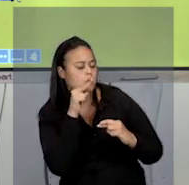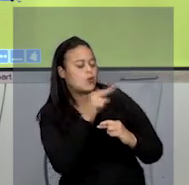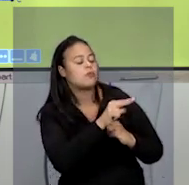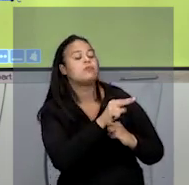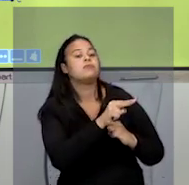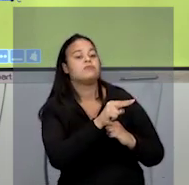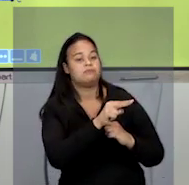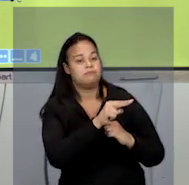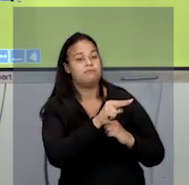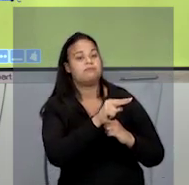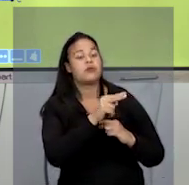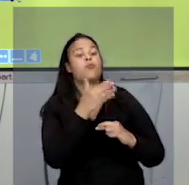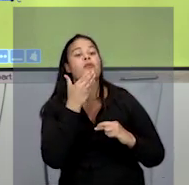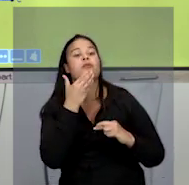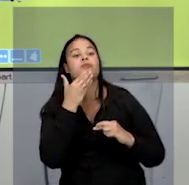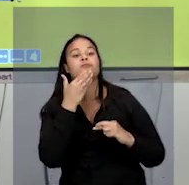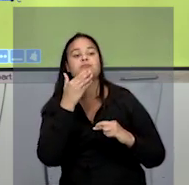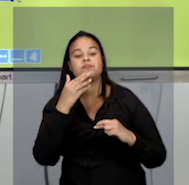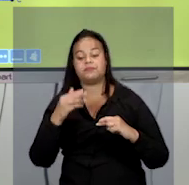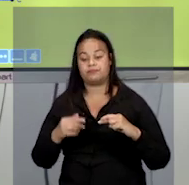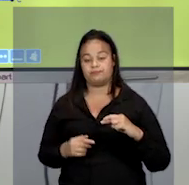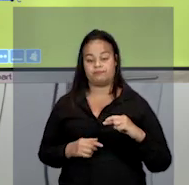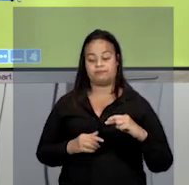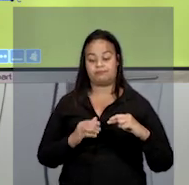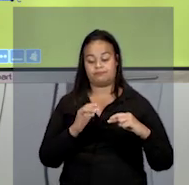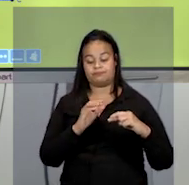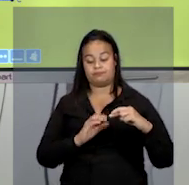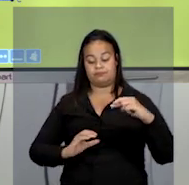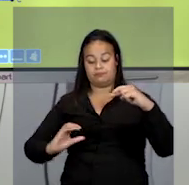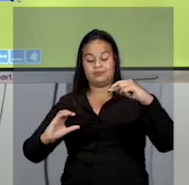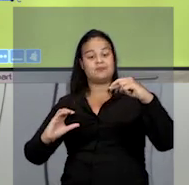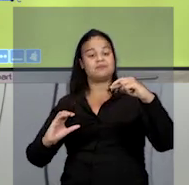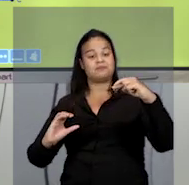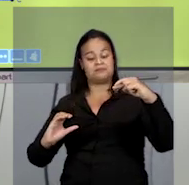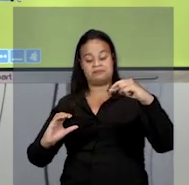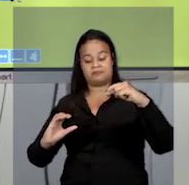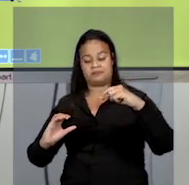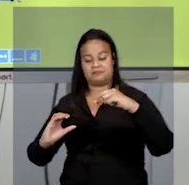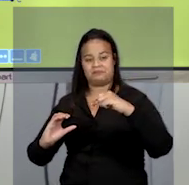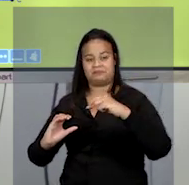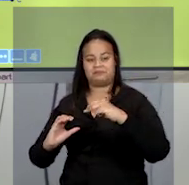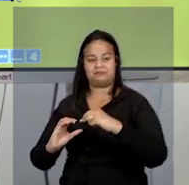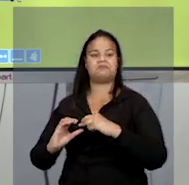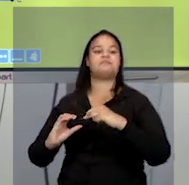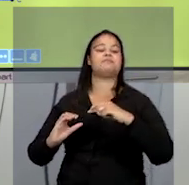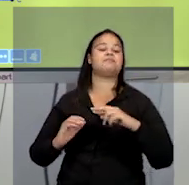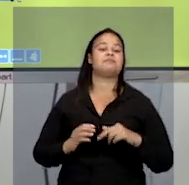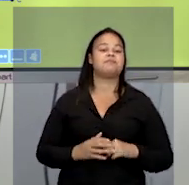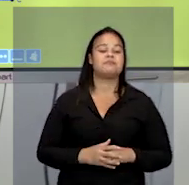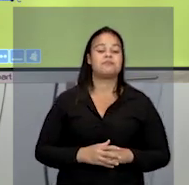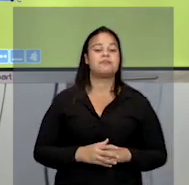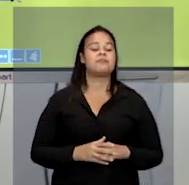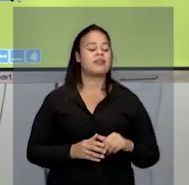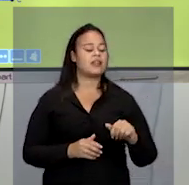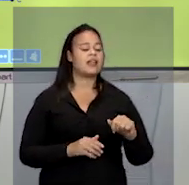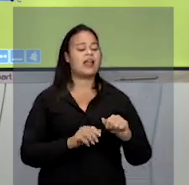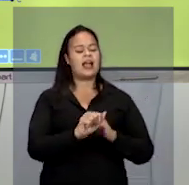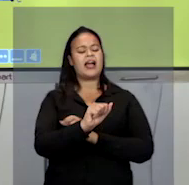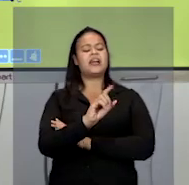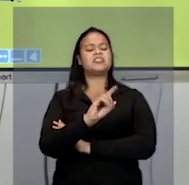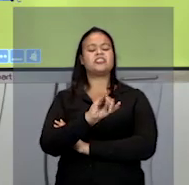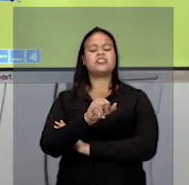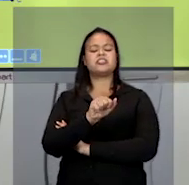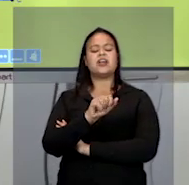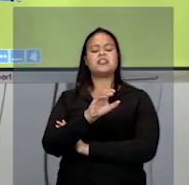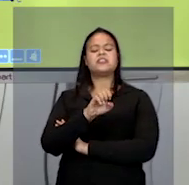o lado oposto ao alfa é o C. Qual que é o lado adjacente? Adjacente é aquilo. Ah, nós estamos aqui